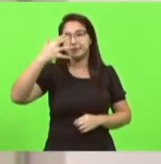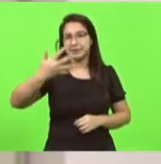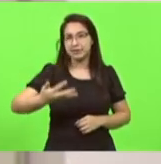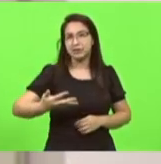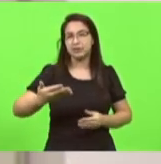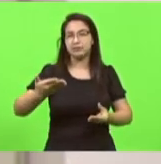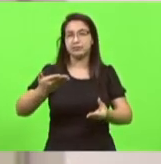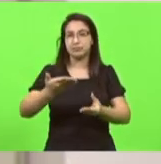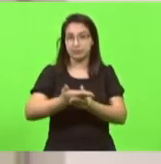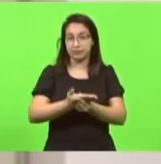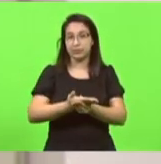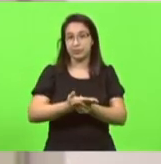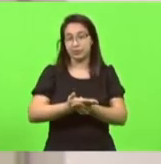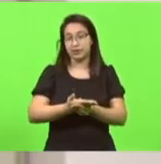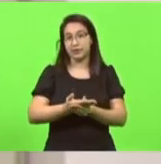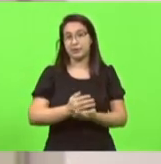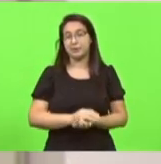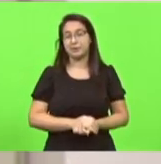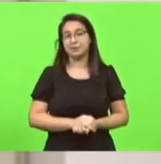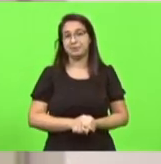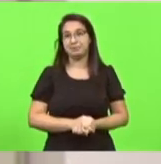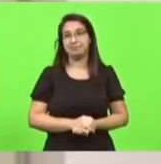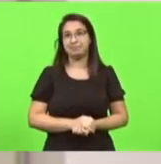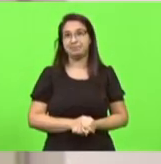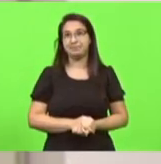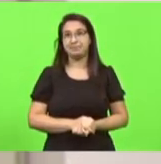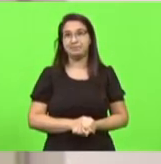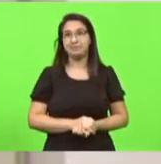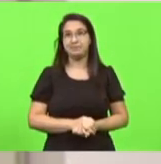processual. Essa é a grande vantagem